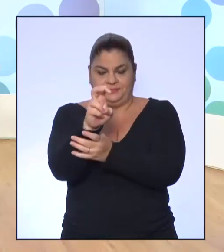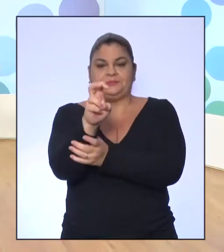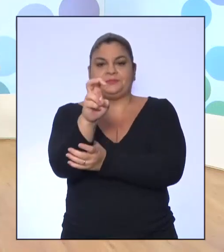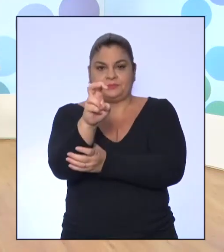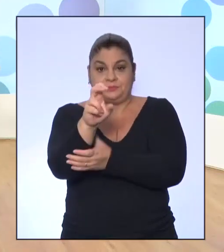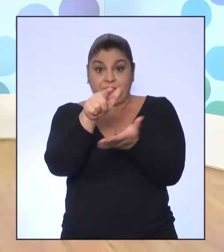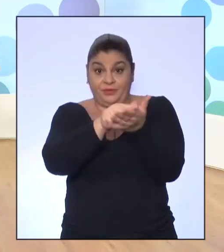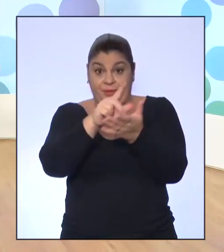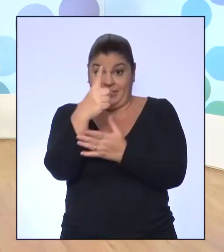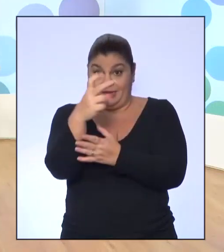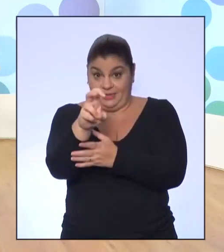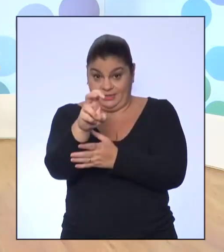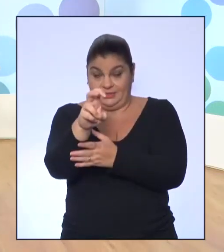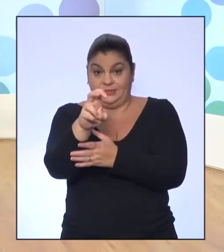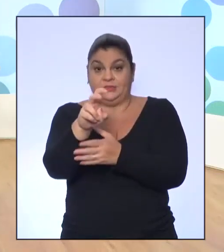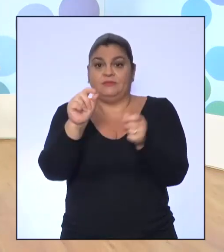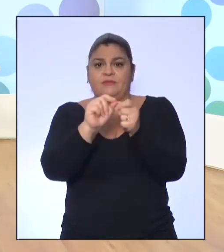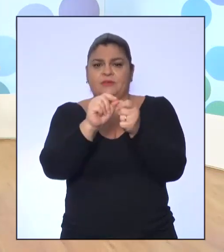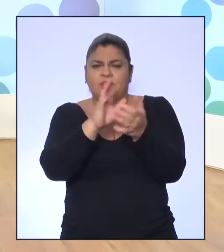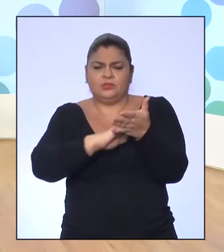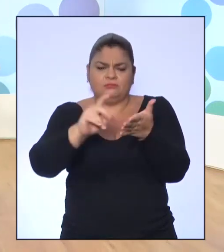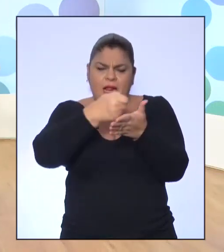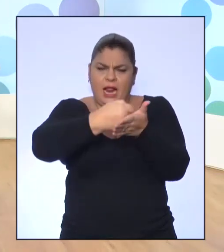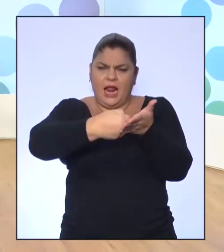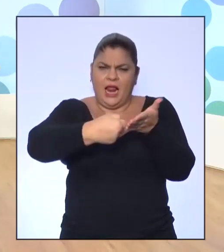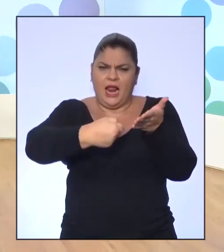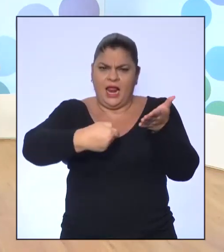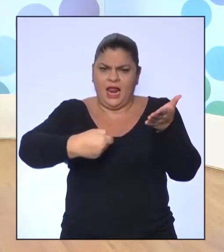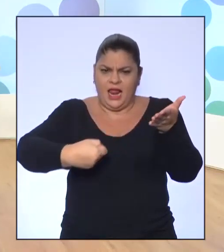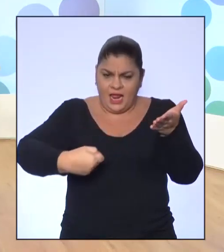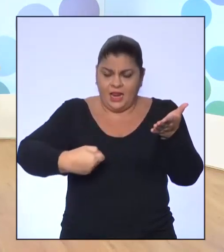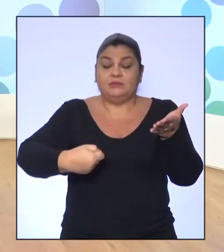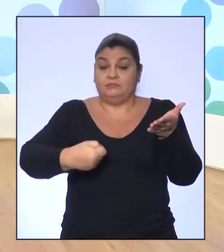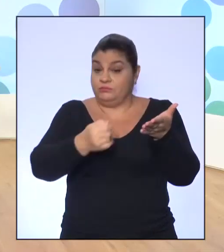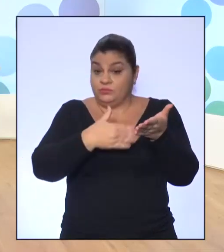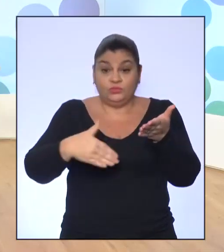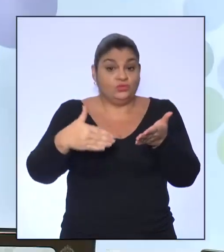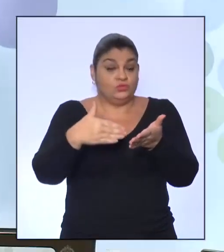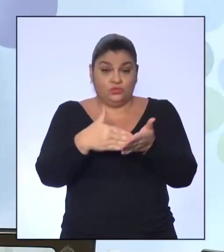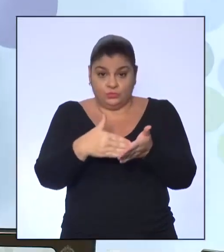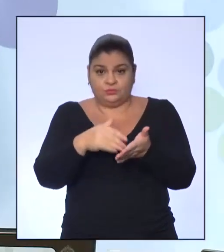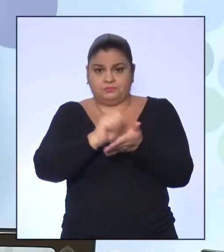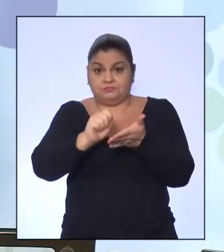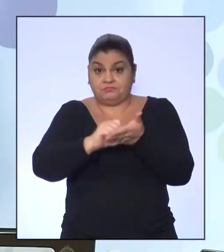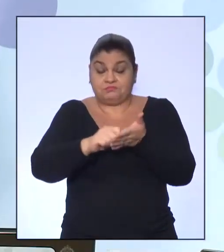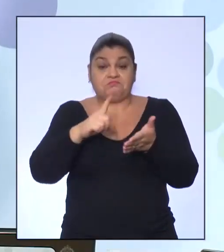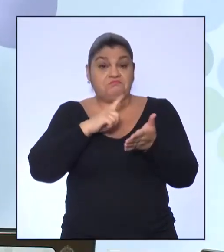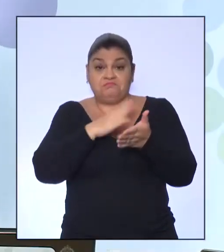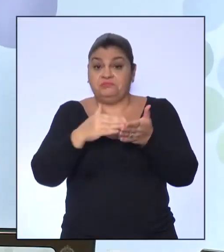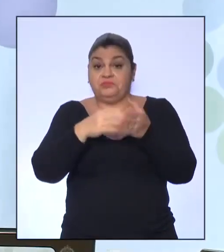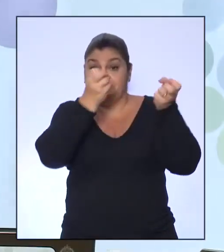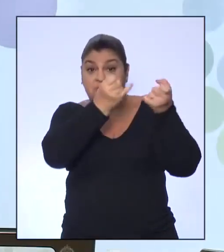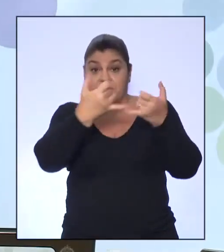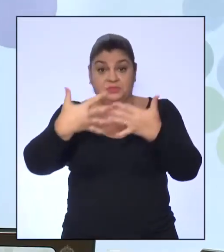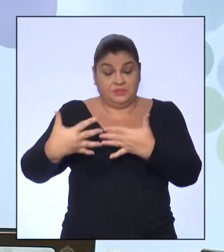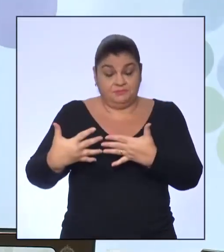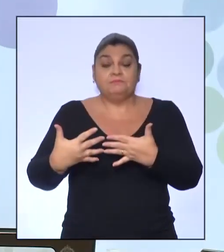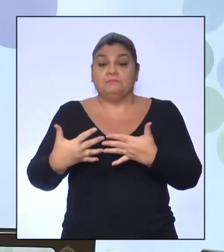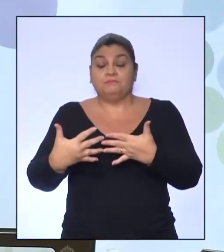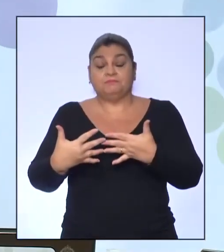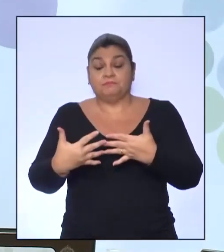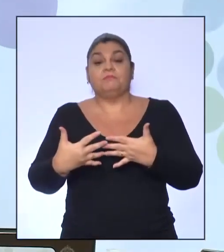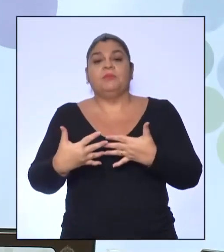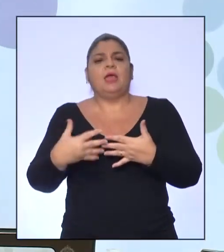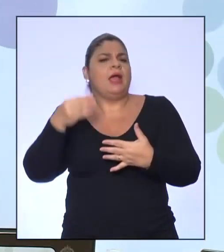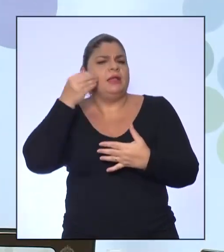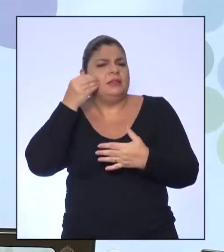na página 15, vão fazer todas as anotações. Peguem os seus caderninhos, tem lá tudo isso que eu expliquei, né?